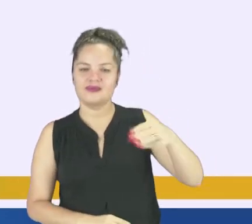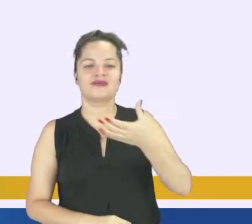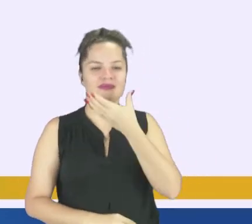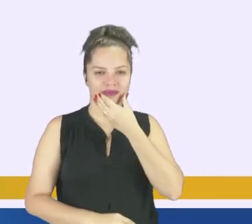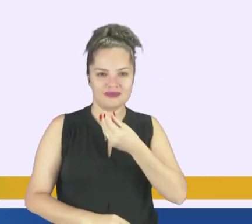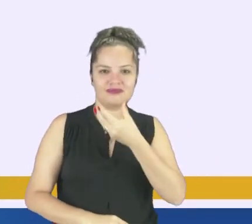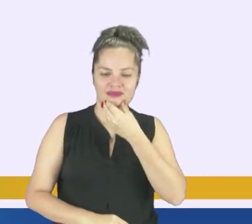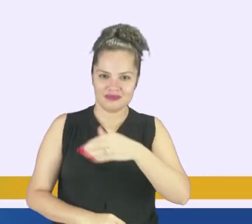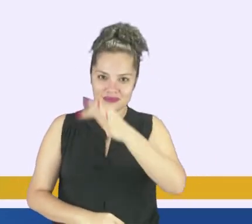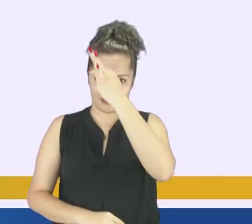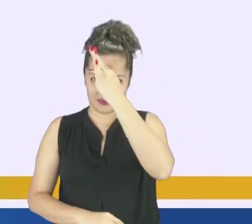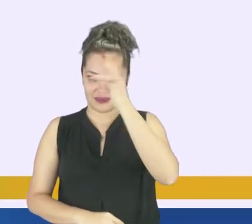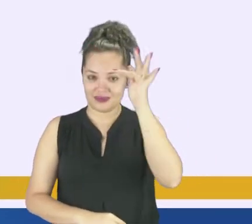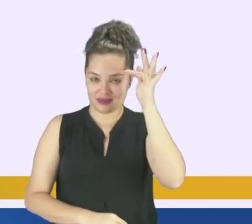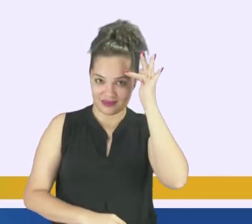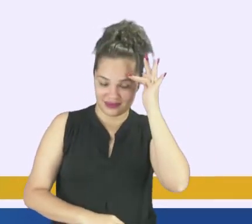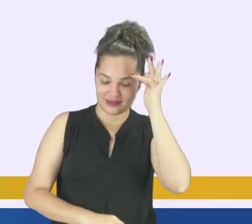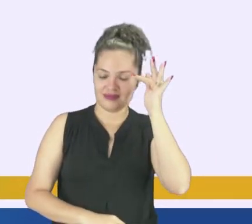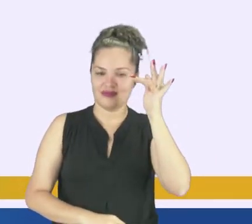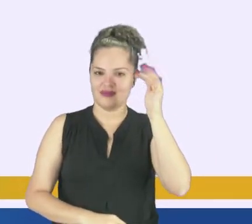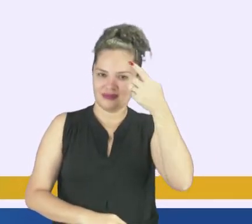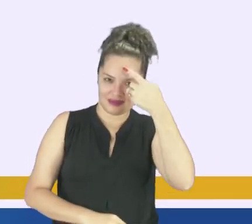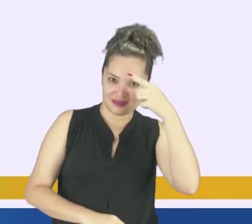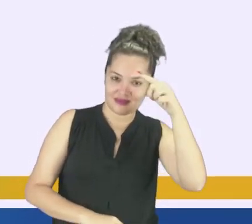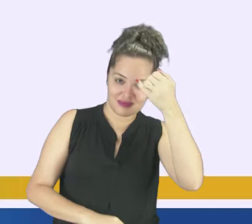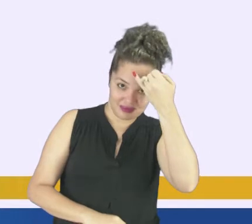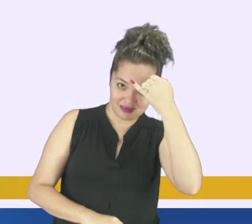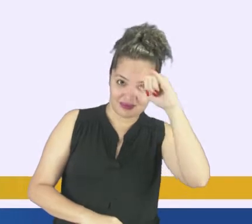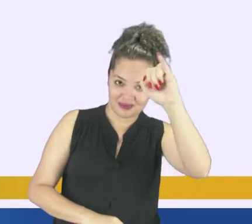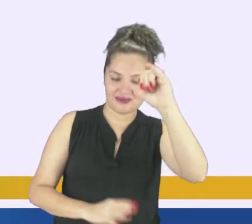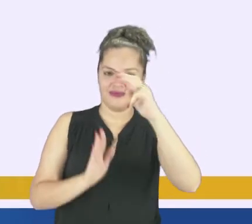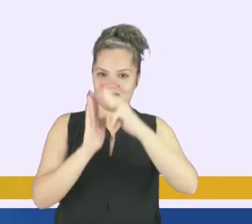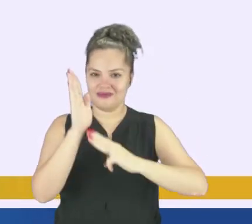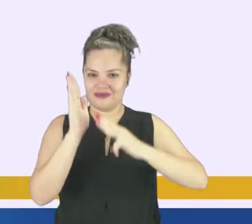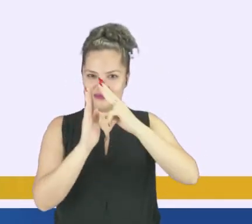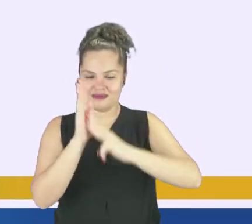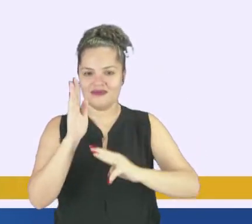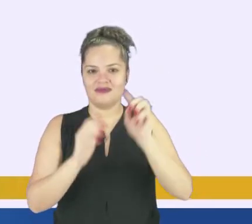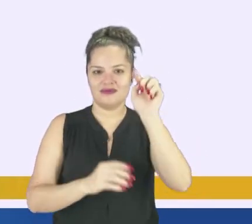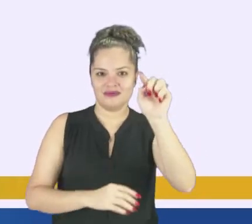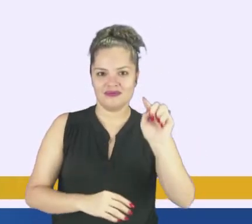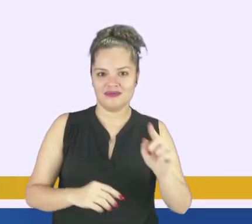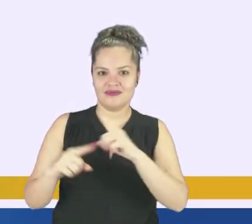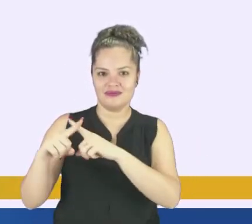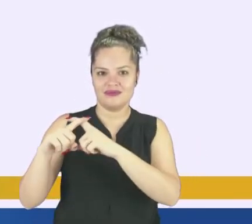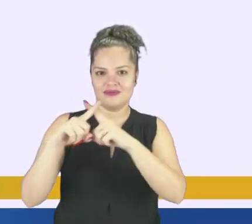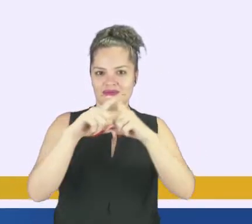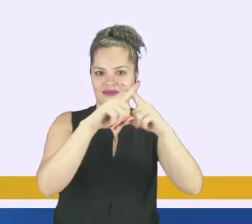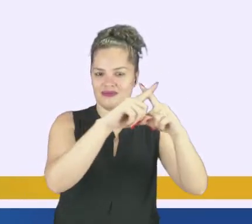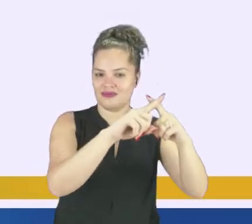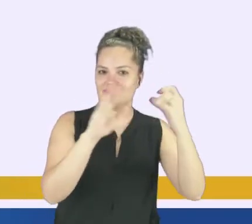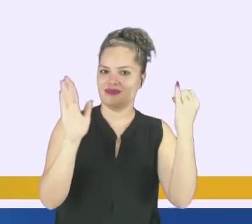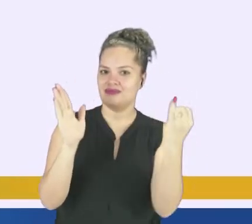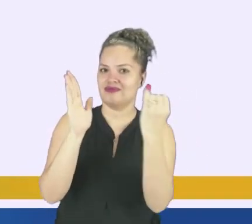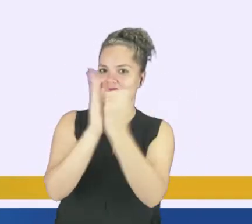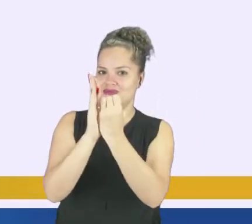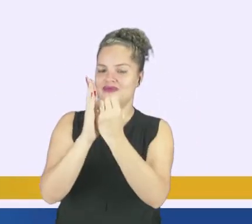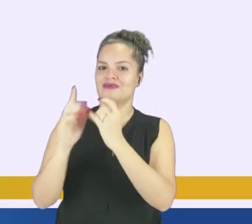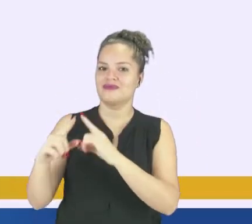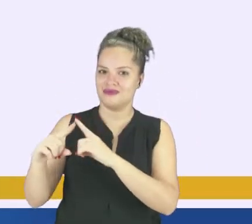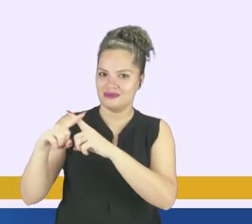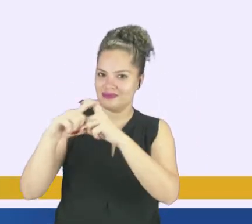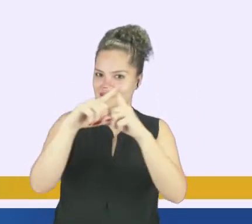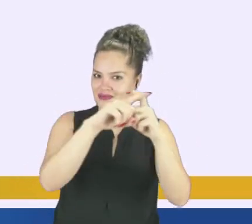esse método para dividir polinômios baseado na definição de identidade de polinômio. Então